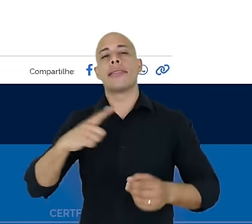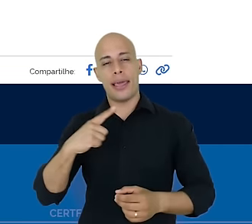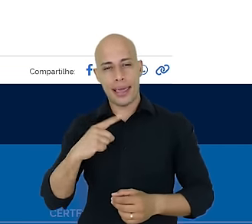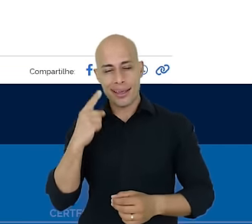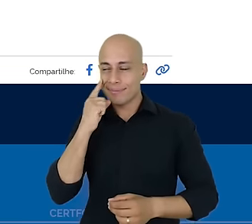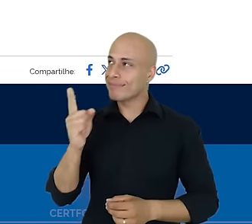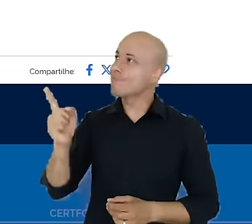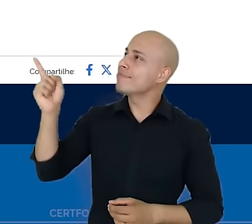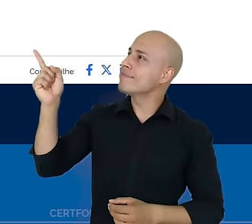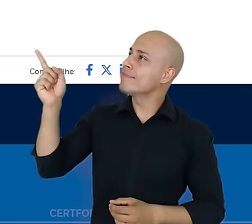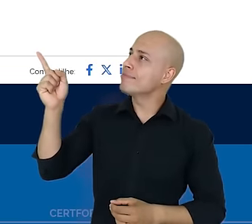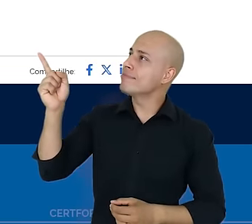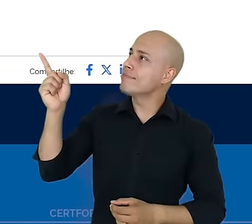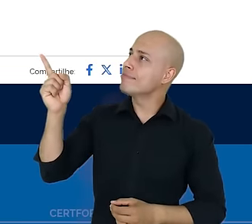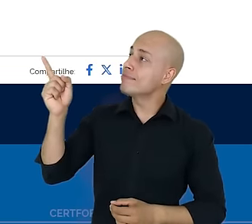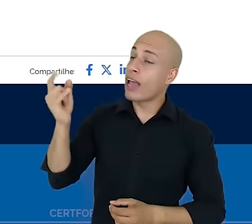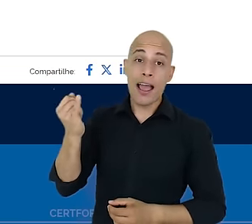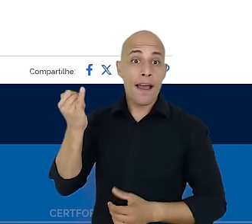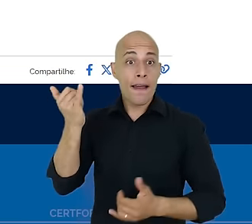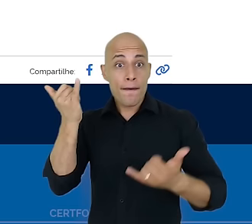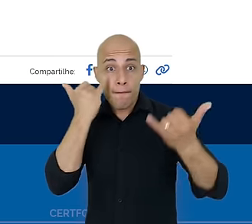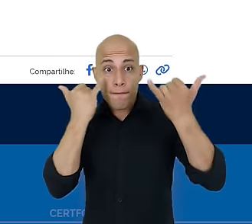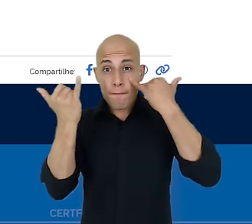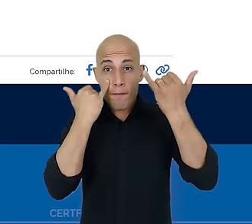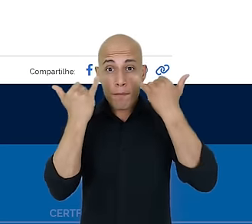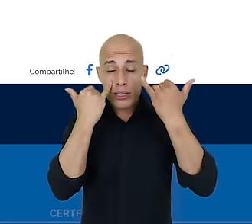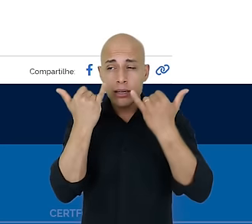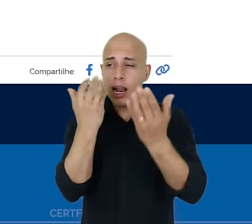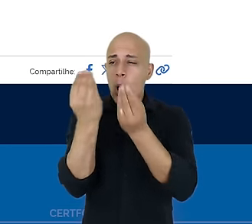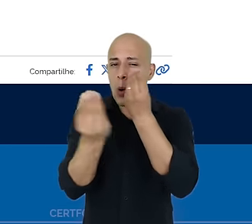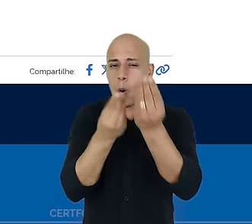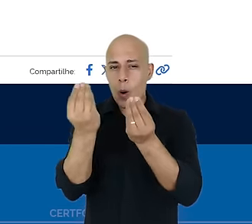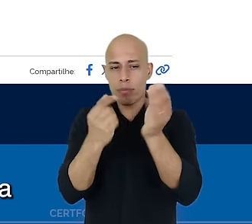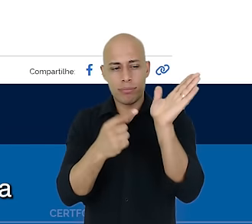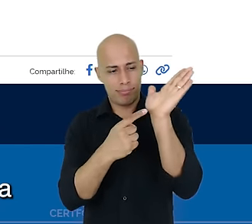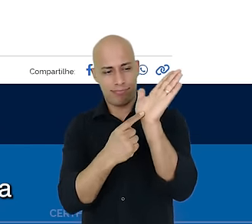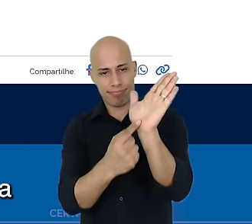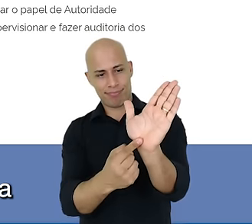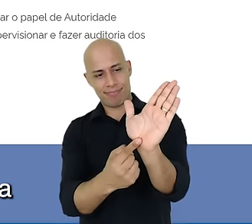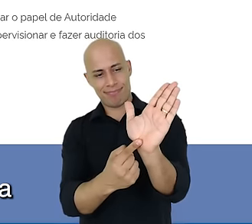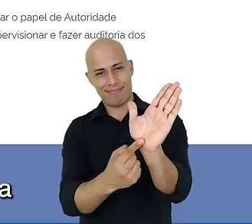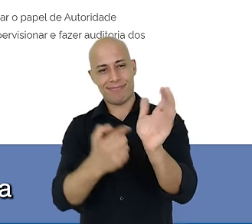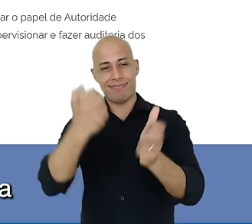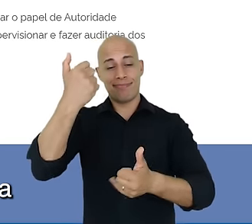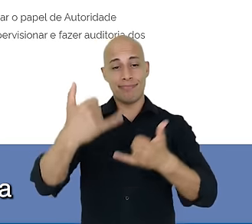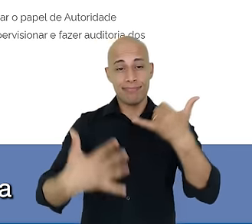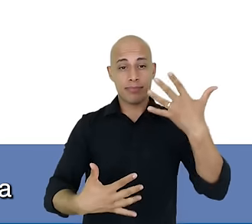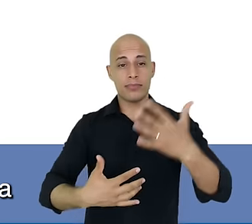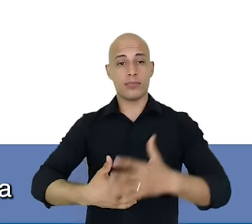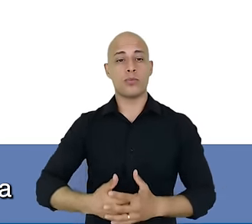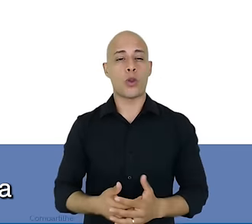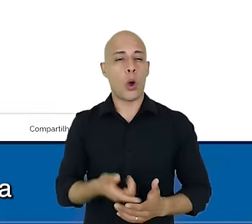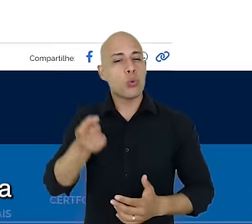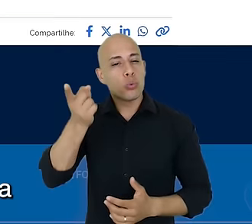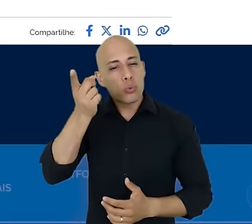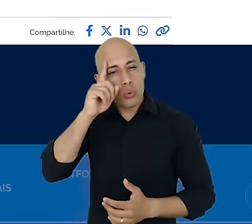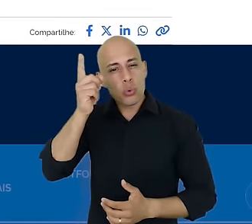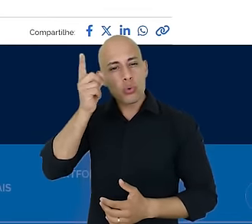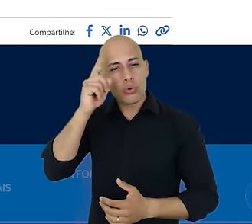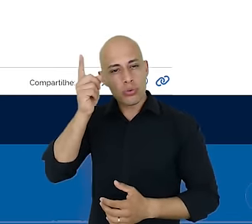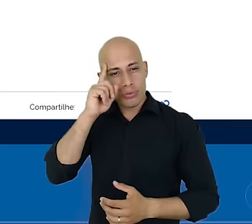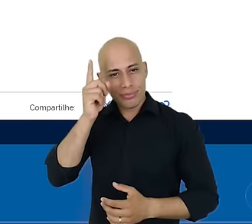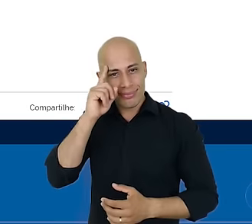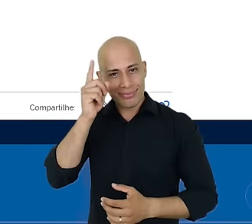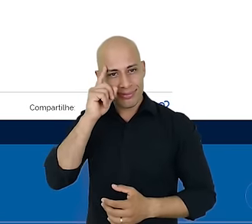informação eh de como seria né então no dia a dia a gente não indica ó